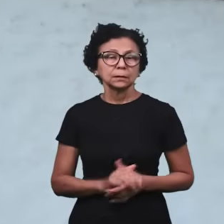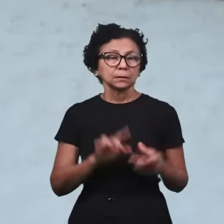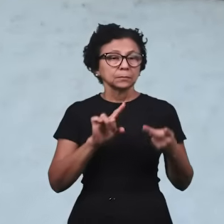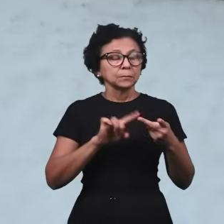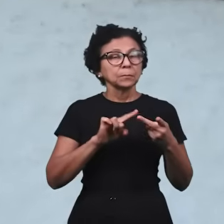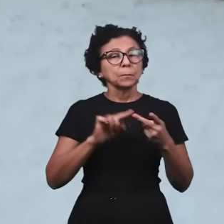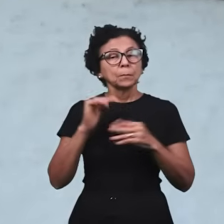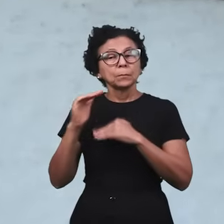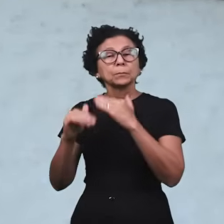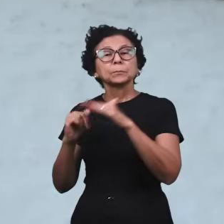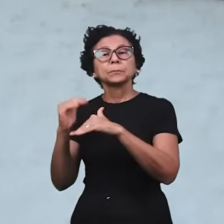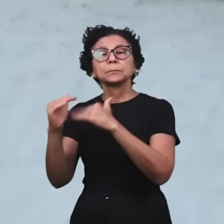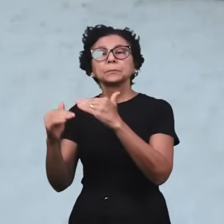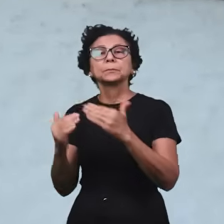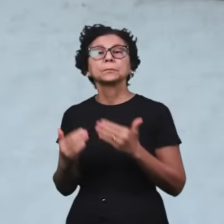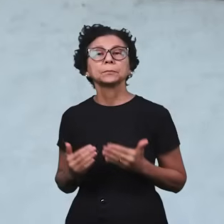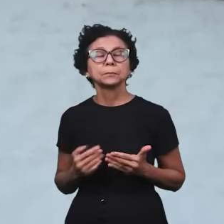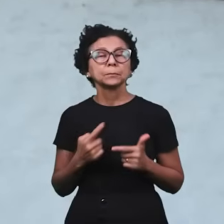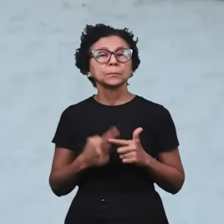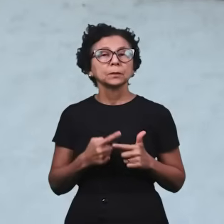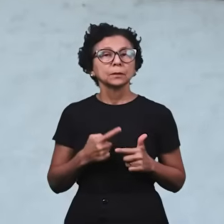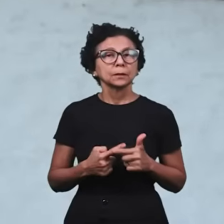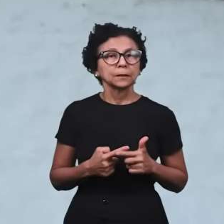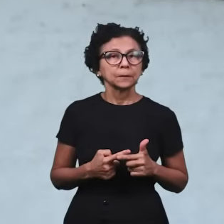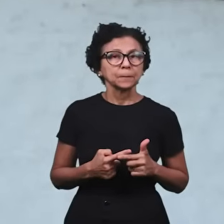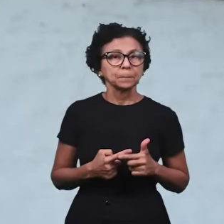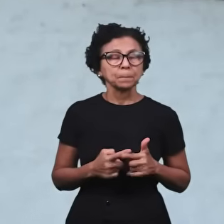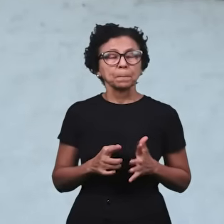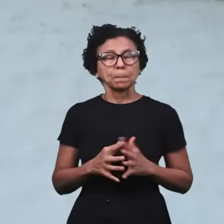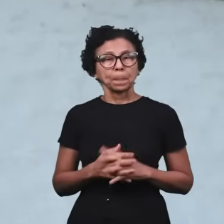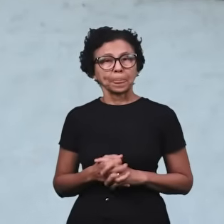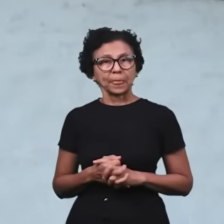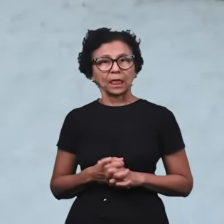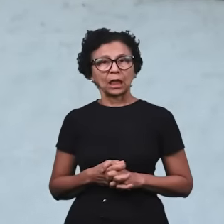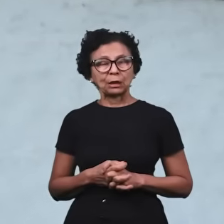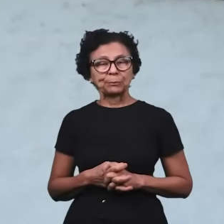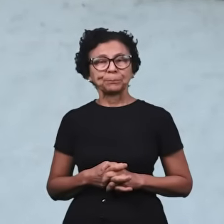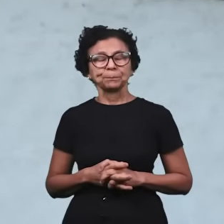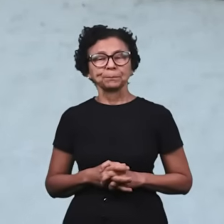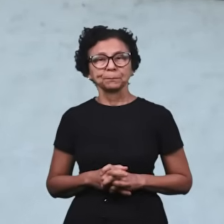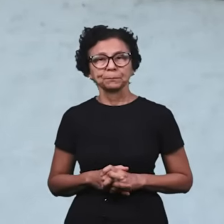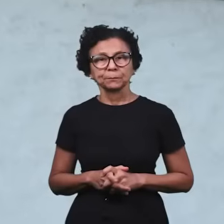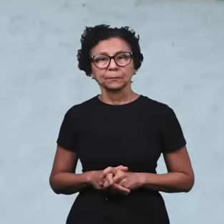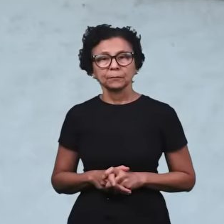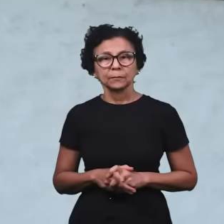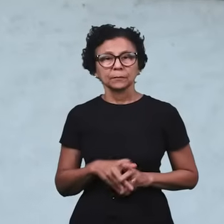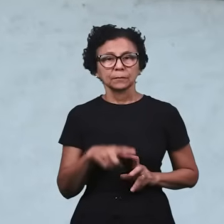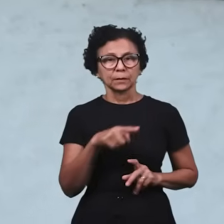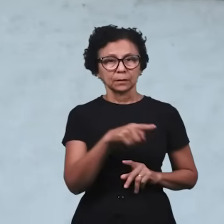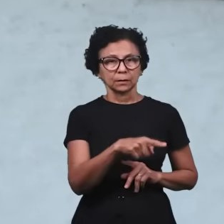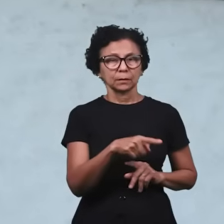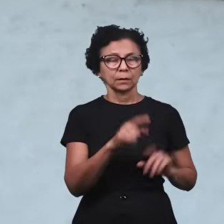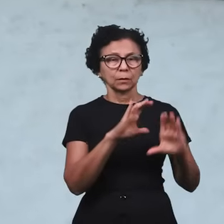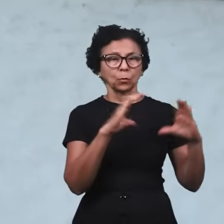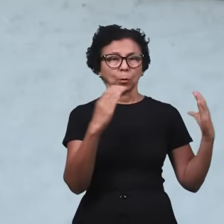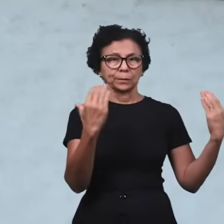outra é prosperidade. Por quê? Porque as famílias ou as casas edificadas nas aldeias, que eram